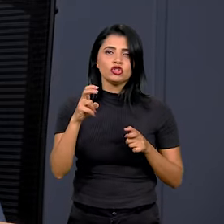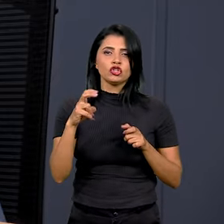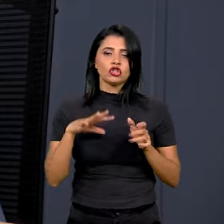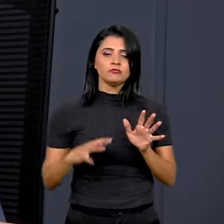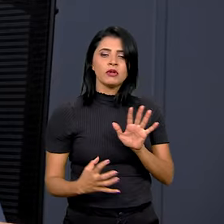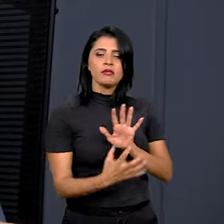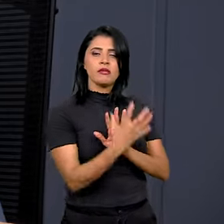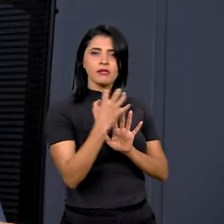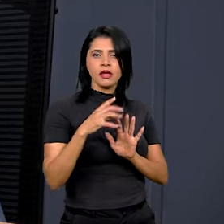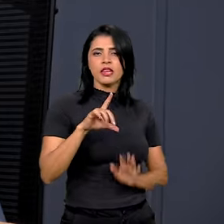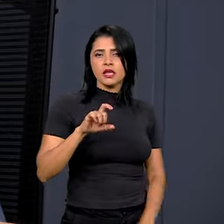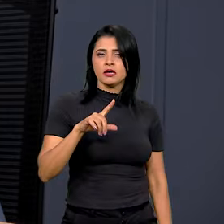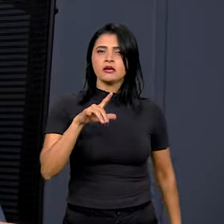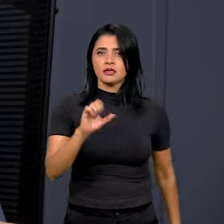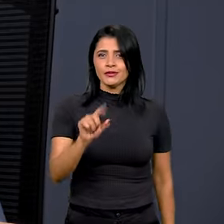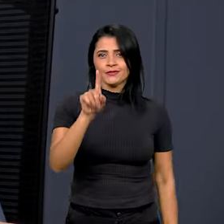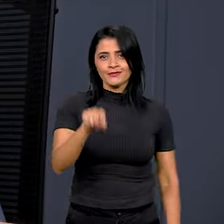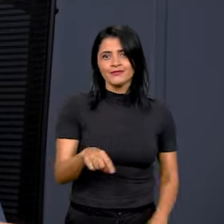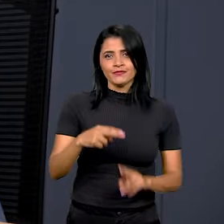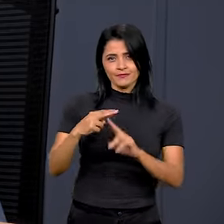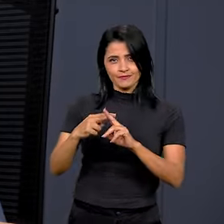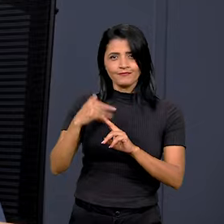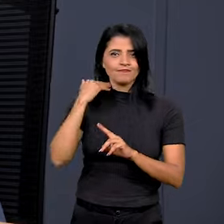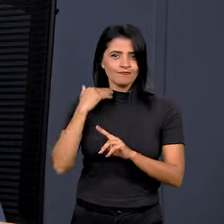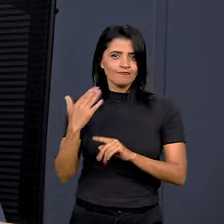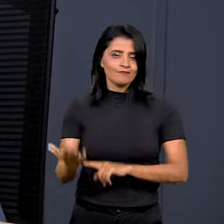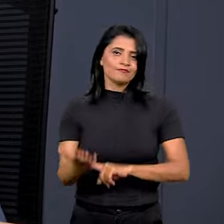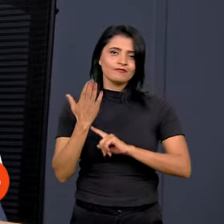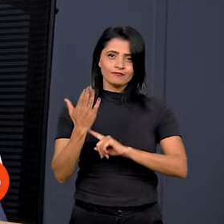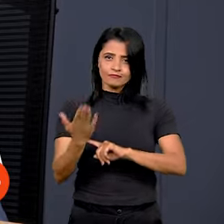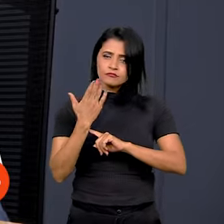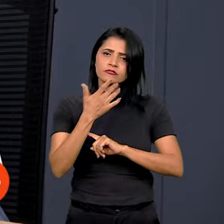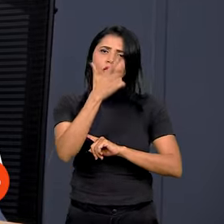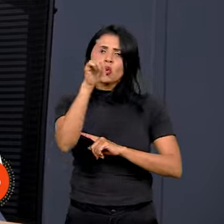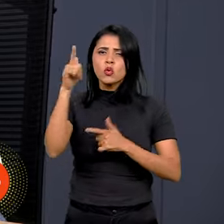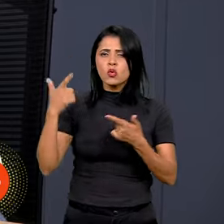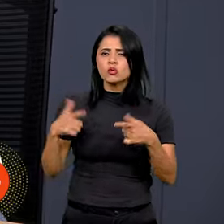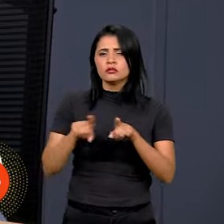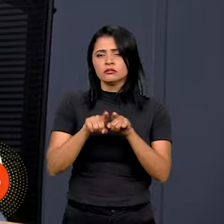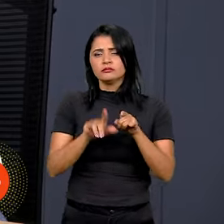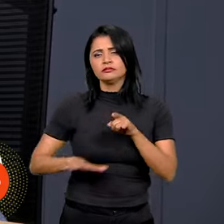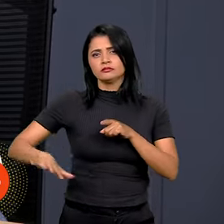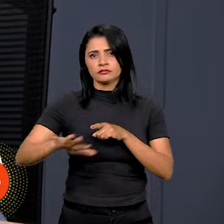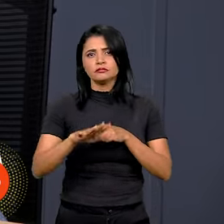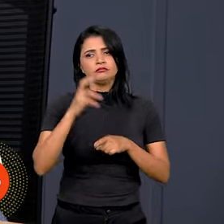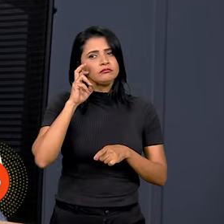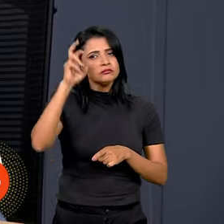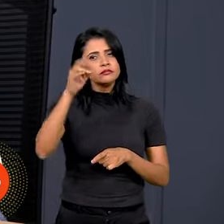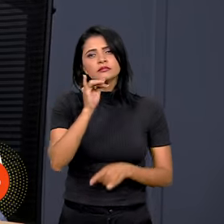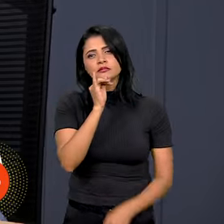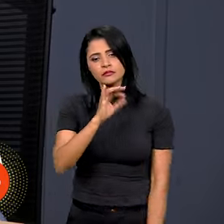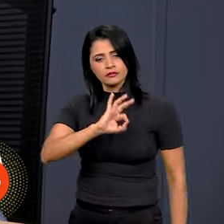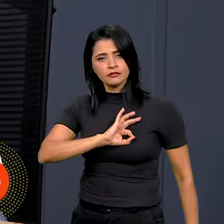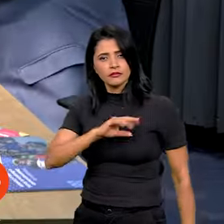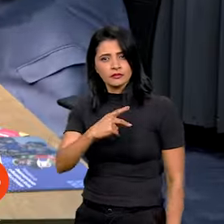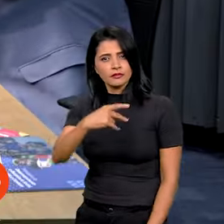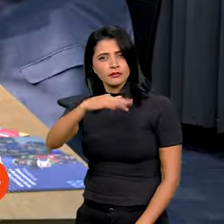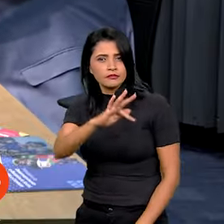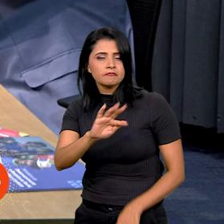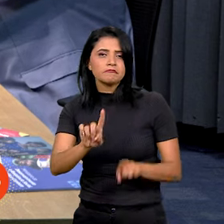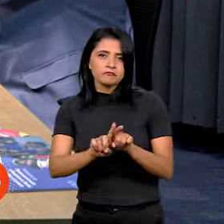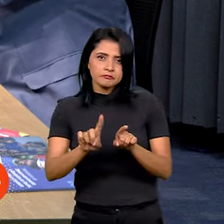de dados né E aí a caixa por exemplo Nos ajuda muito nso a gente tem monitorado outros outros espaços de unidade de inteligência como da polícia